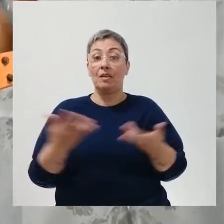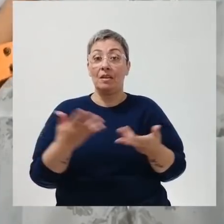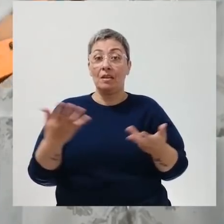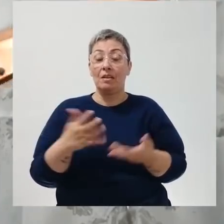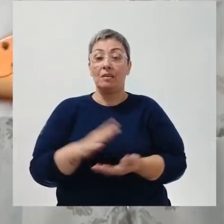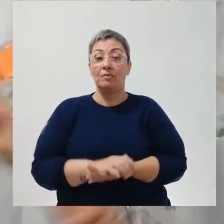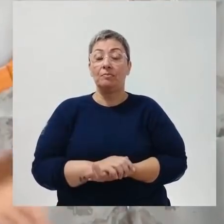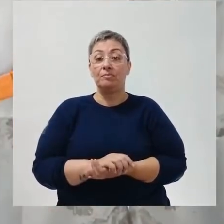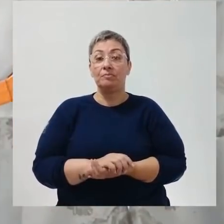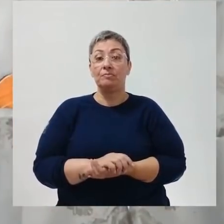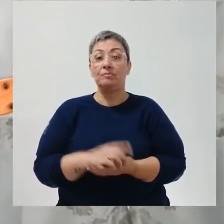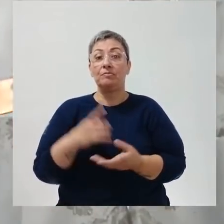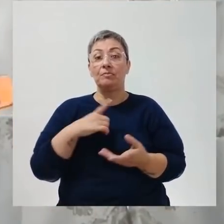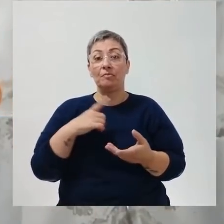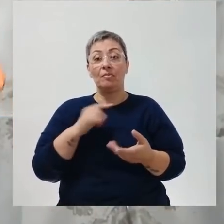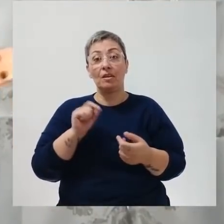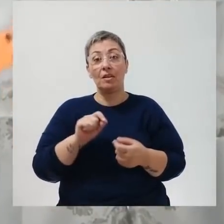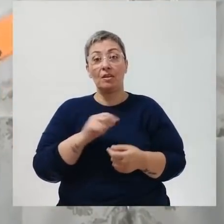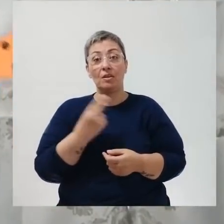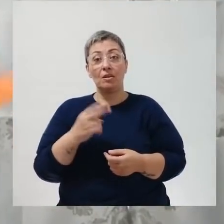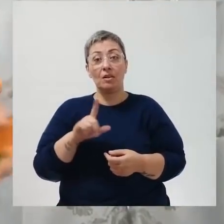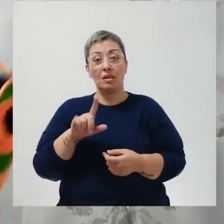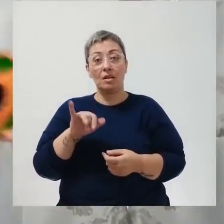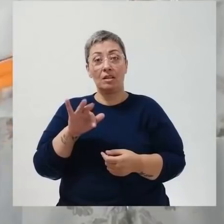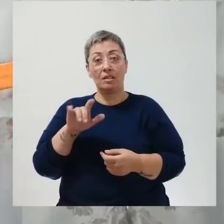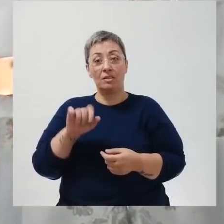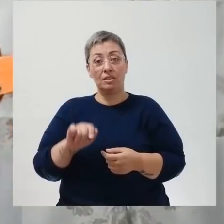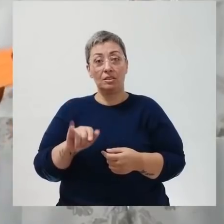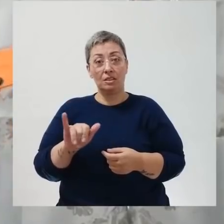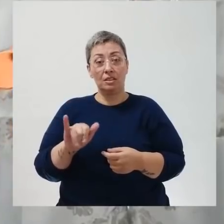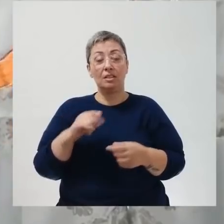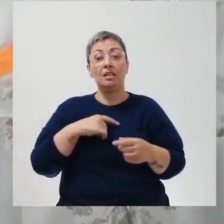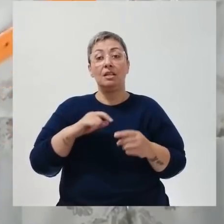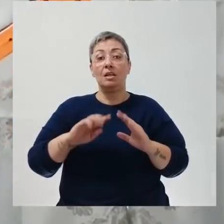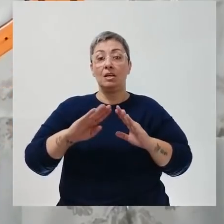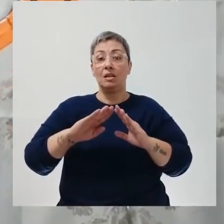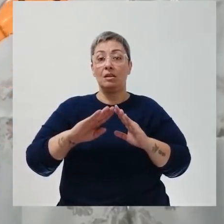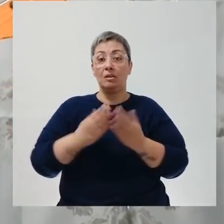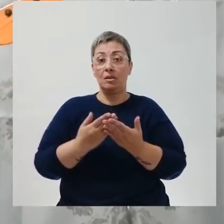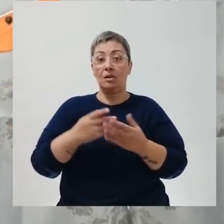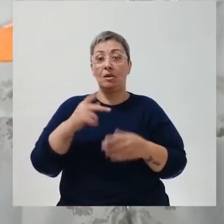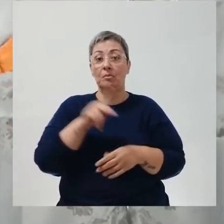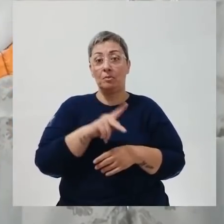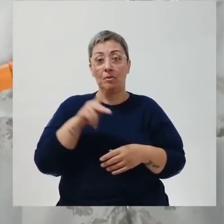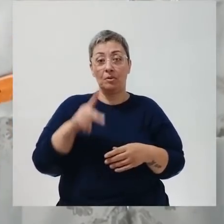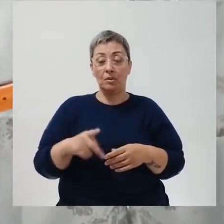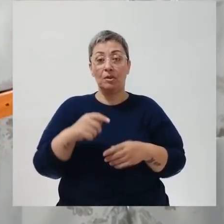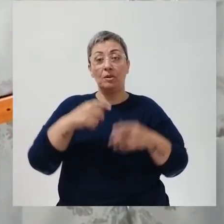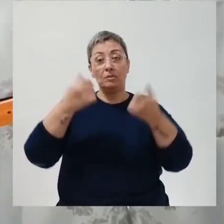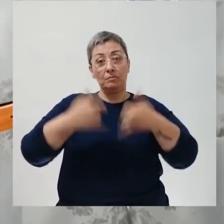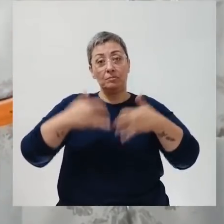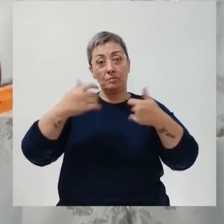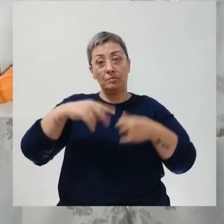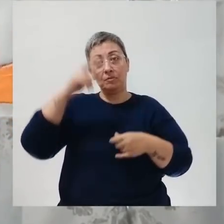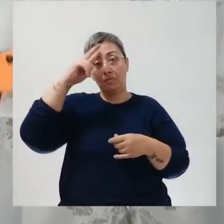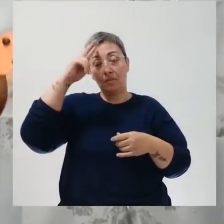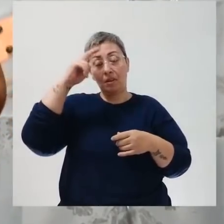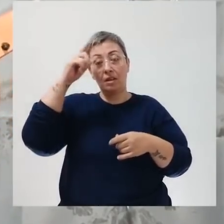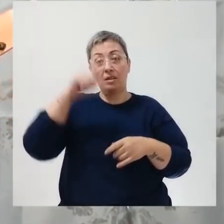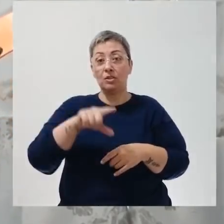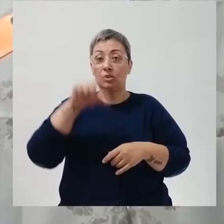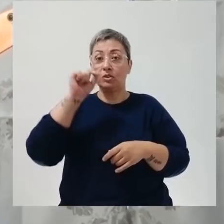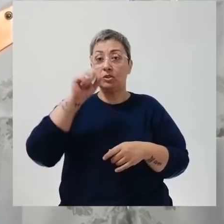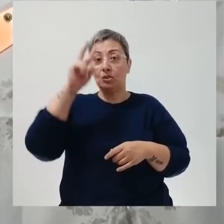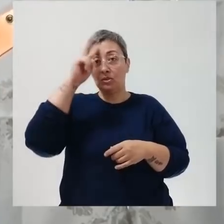hoje, eu, Lindy Barbosa, que sou professora aqui da rede e contadora de histórias, reservei uma história